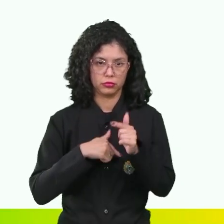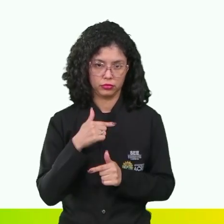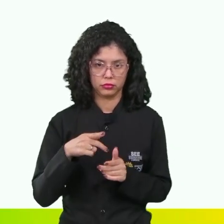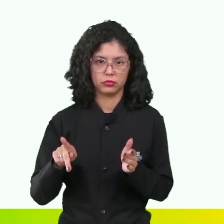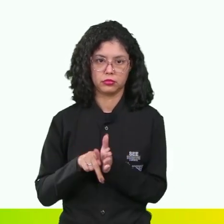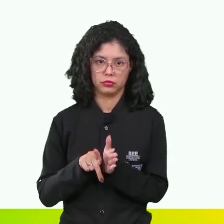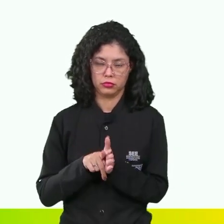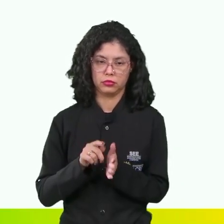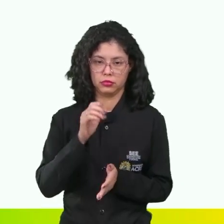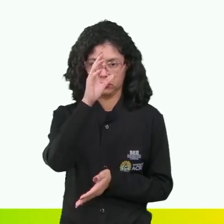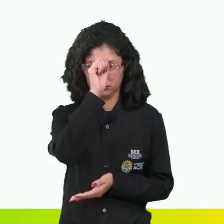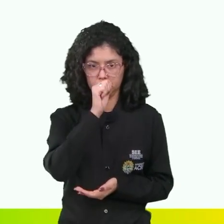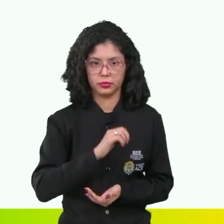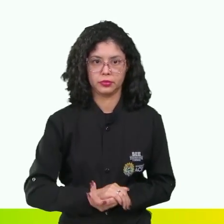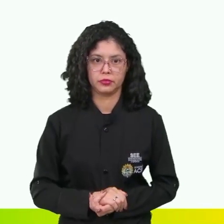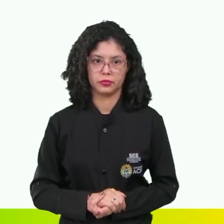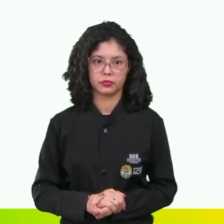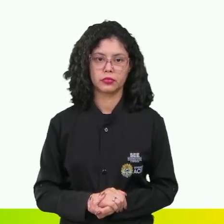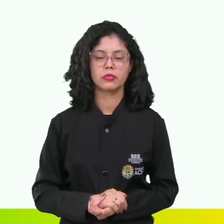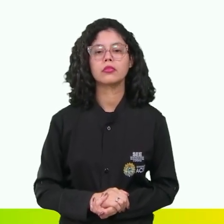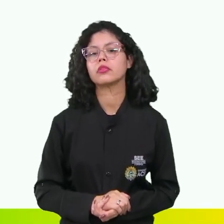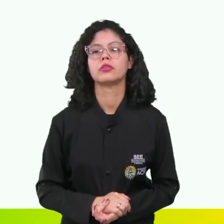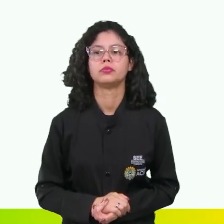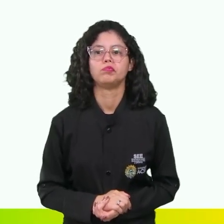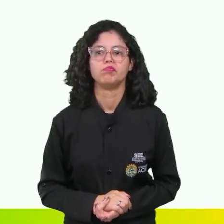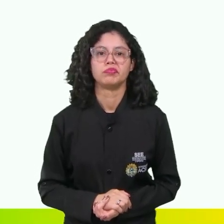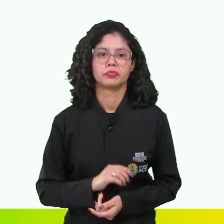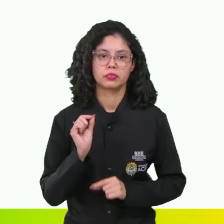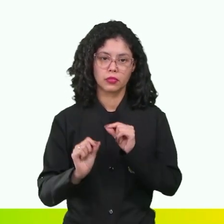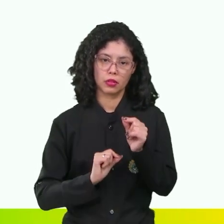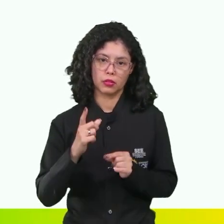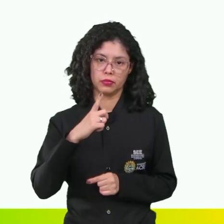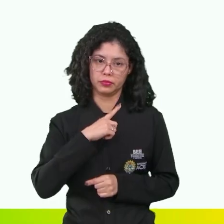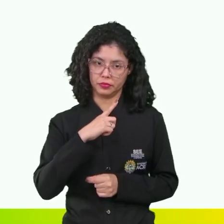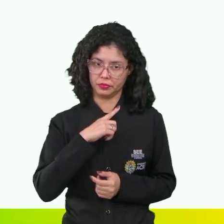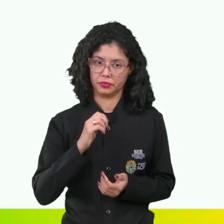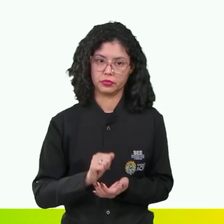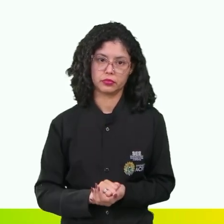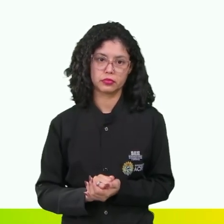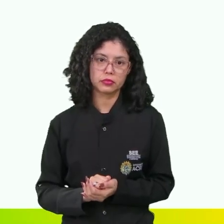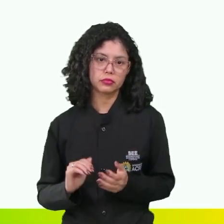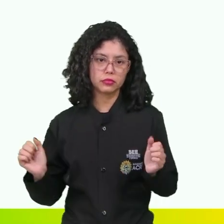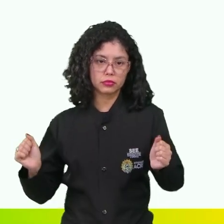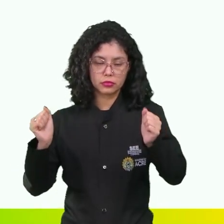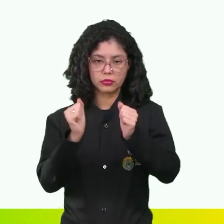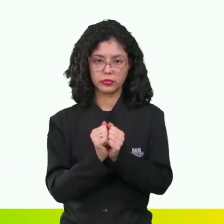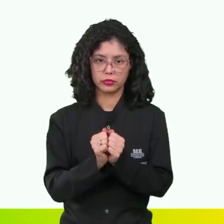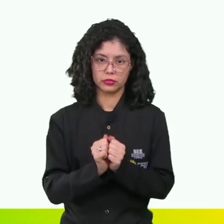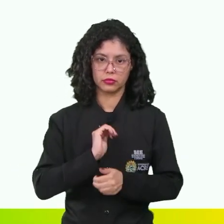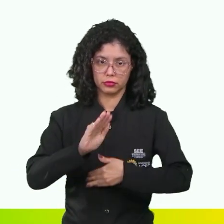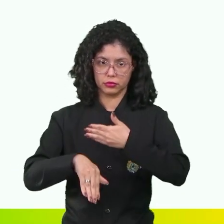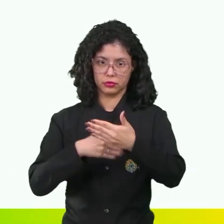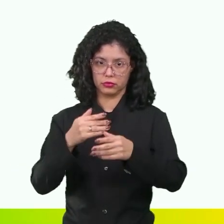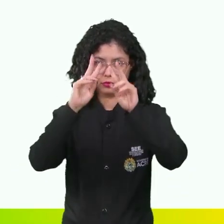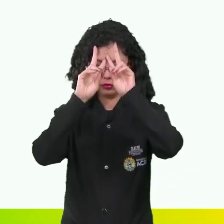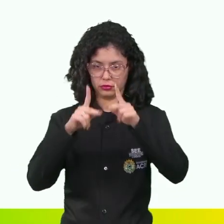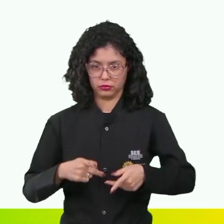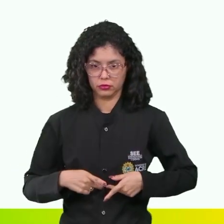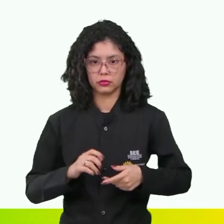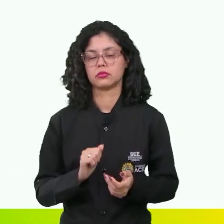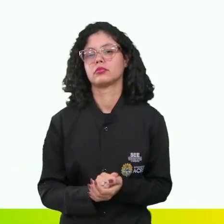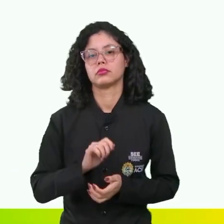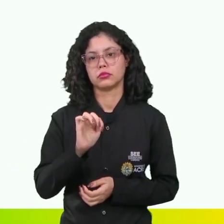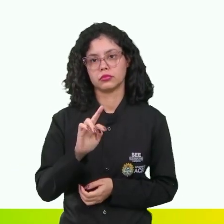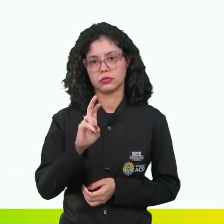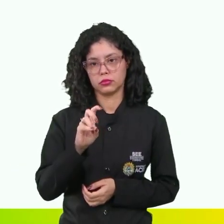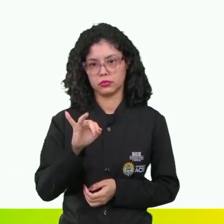vai aprender, tá, pessoal? E aí, o que é que eu tenho? Eu tenho a junção dos processos humanos